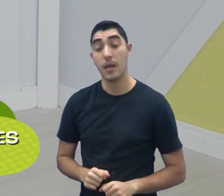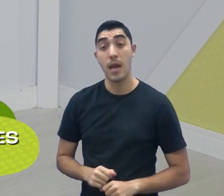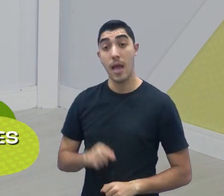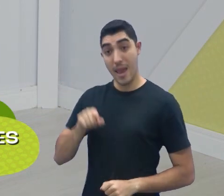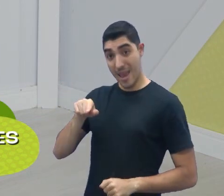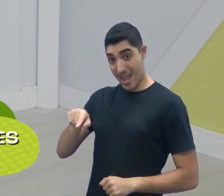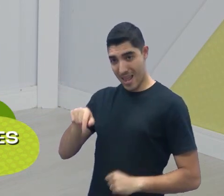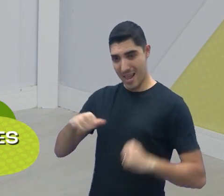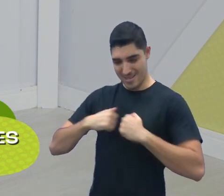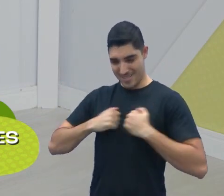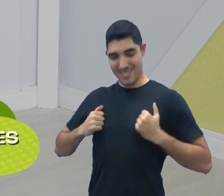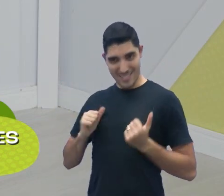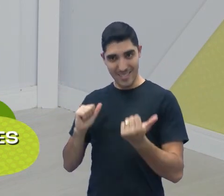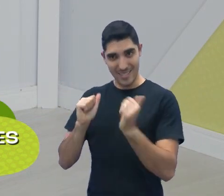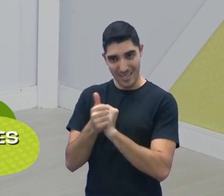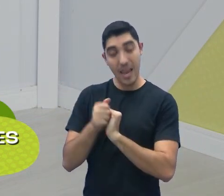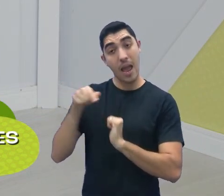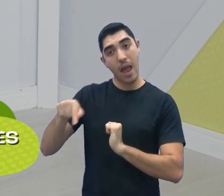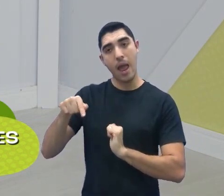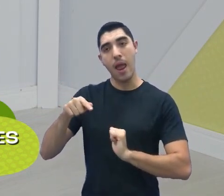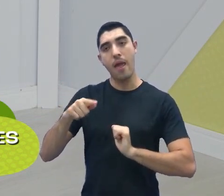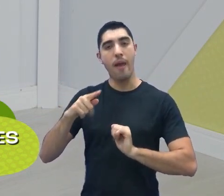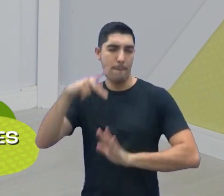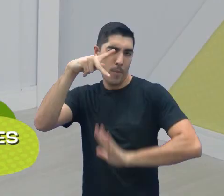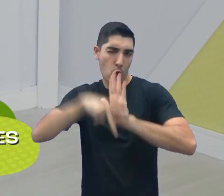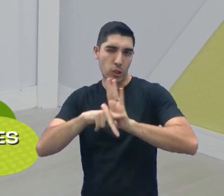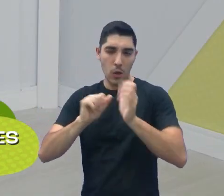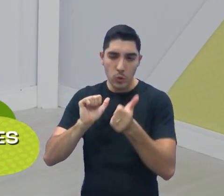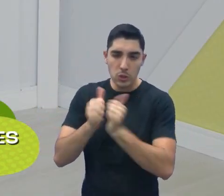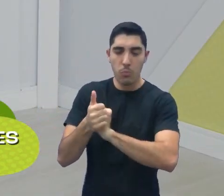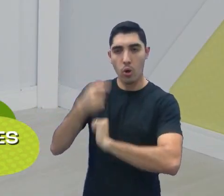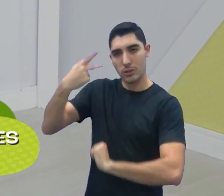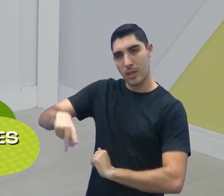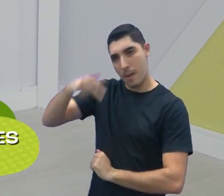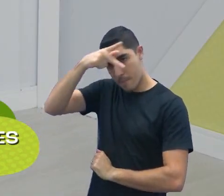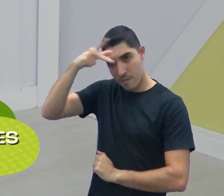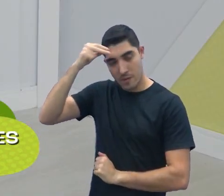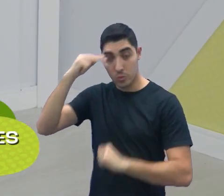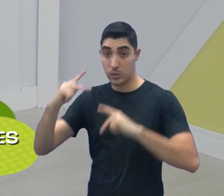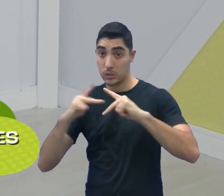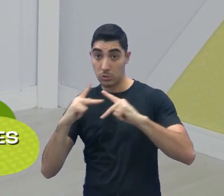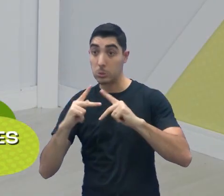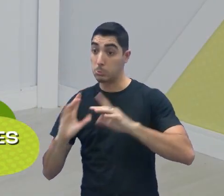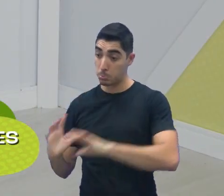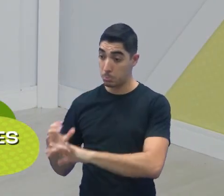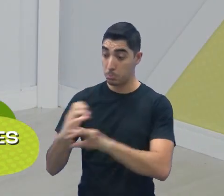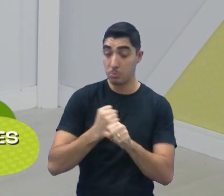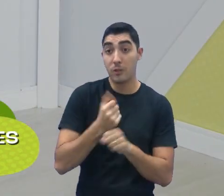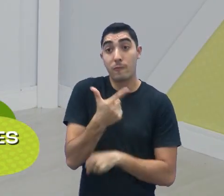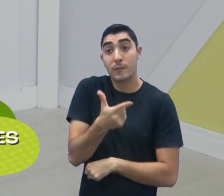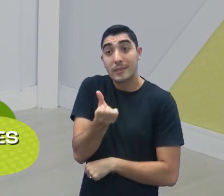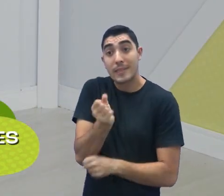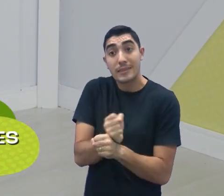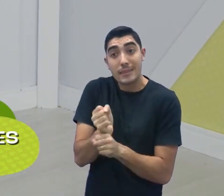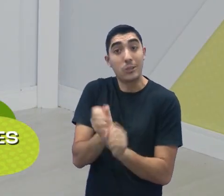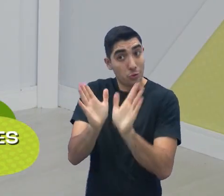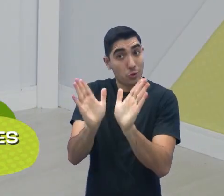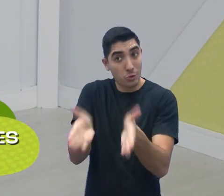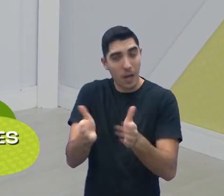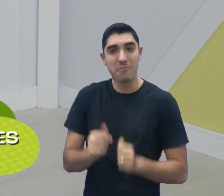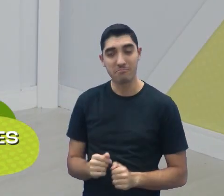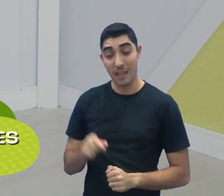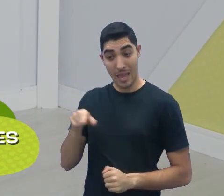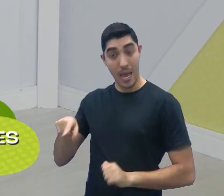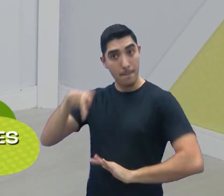de formação desportiva vinculado à Secretaria de Esporte e Qualidade de Vida, que completou 26 anos no ano passado. O programa